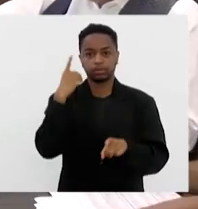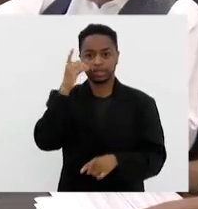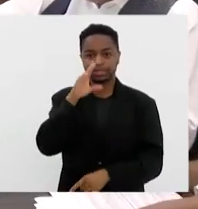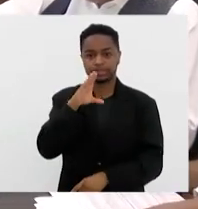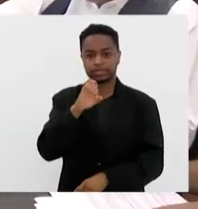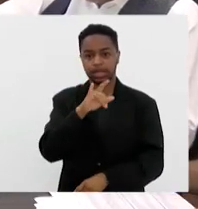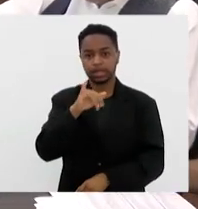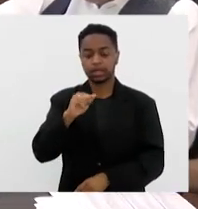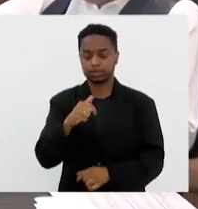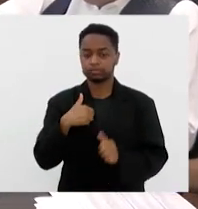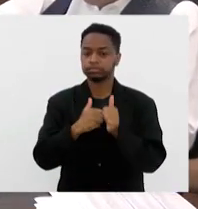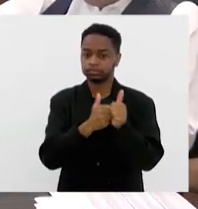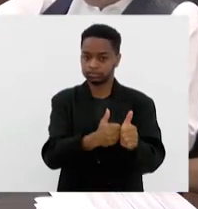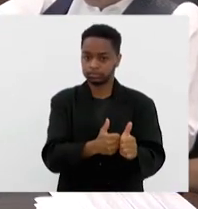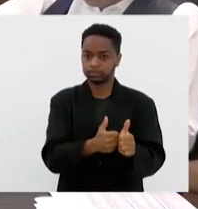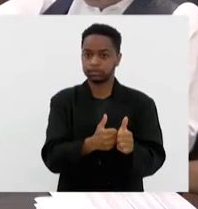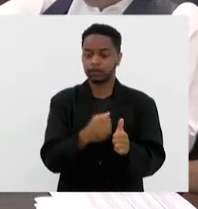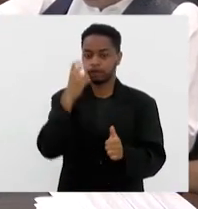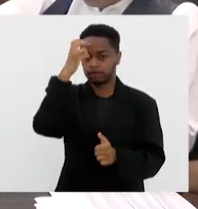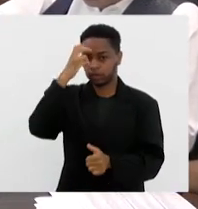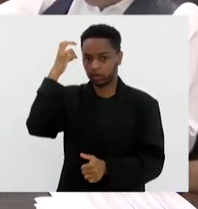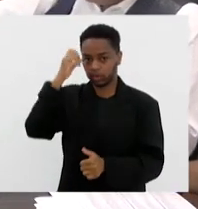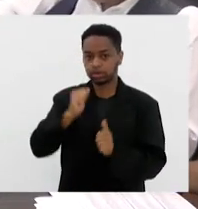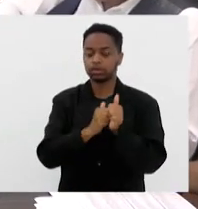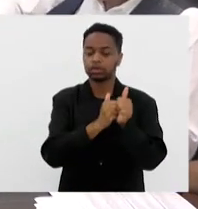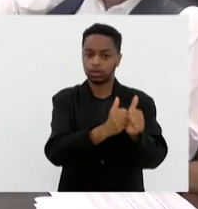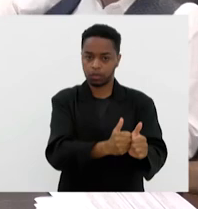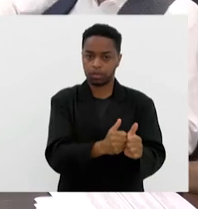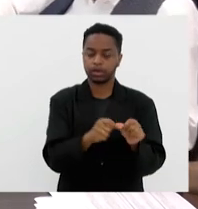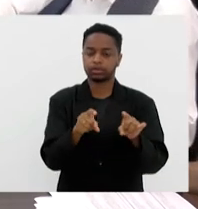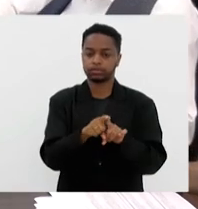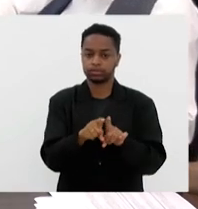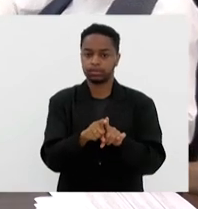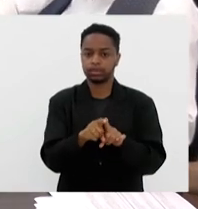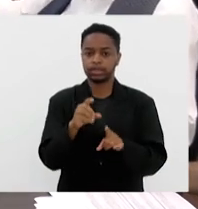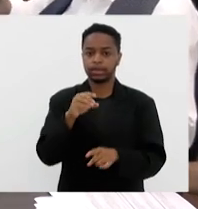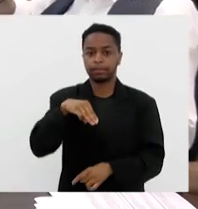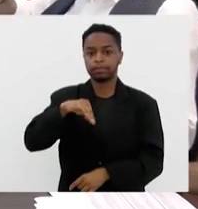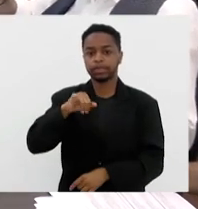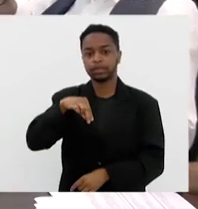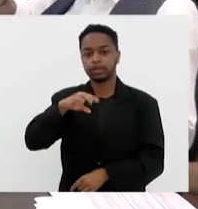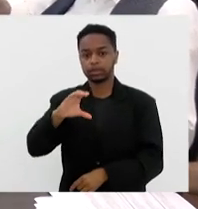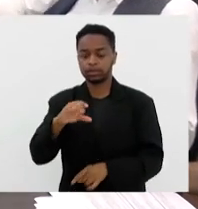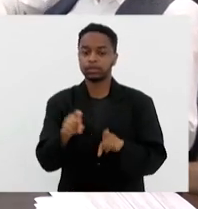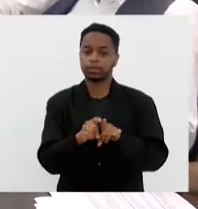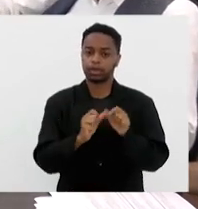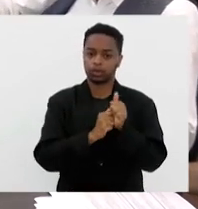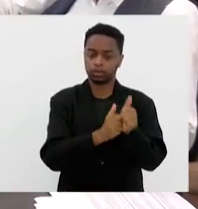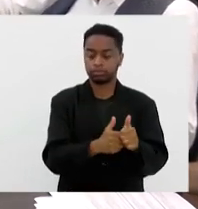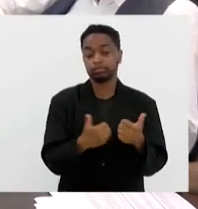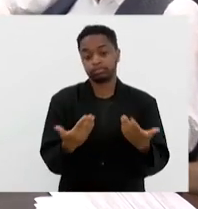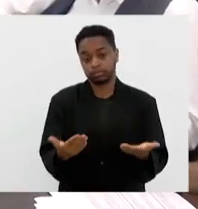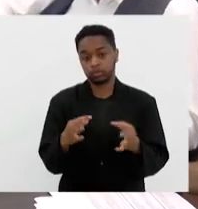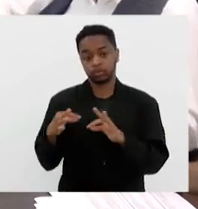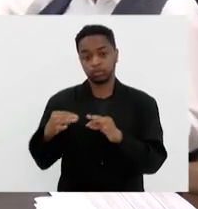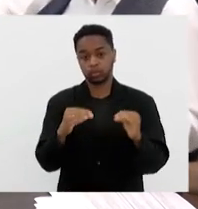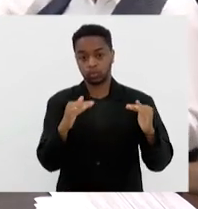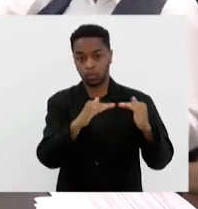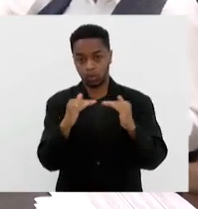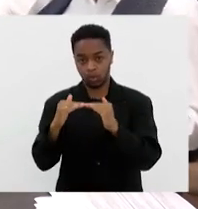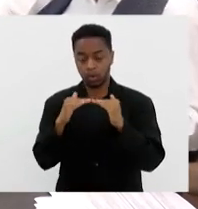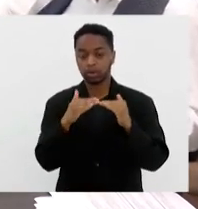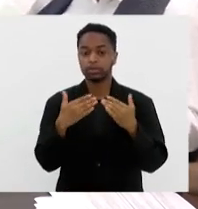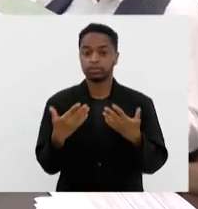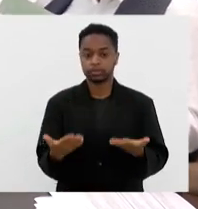Célia. Acompanho. Deputada Verônica. Acompanho a divergência. Deputado Mink. Também acompanho. Então, por unanimidade,